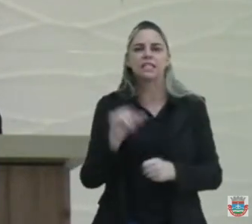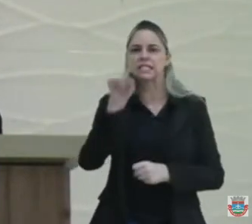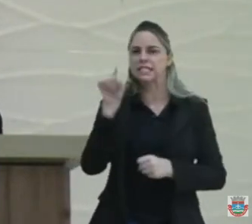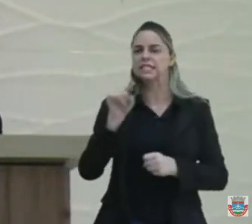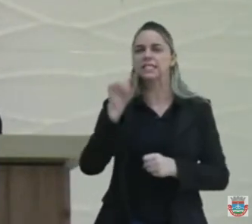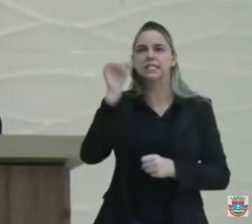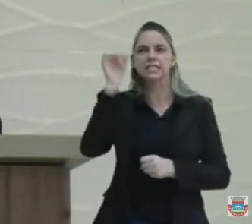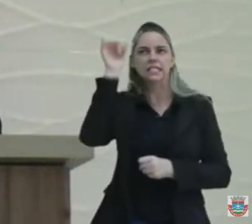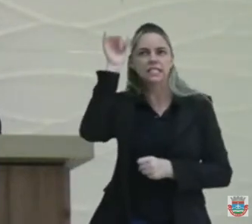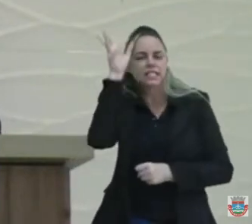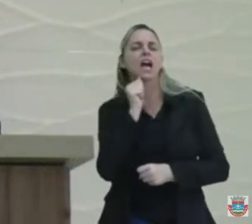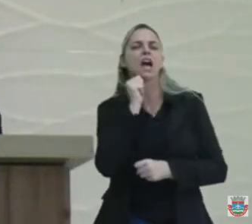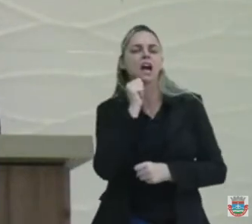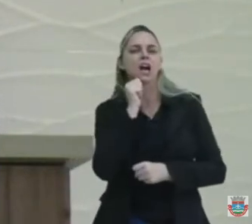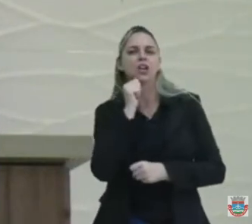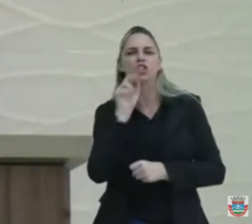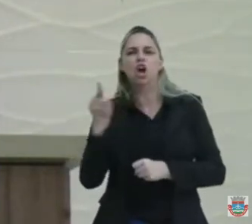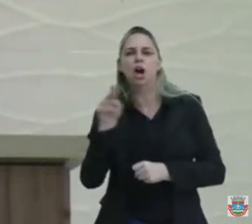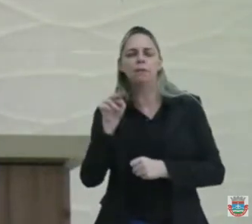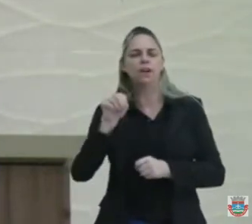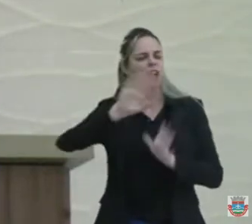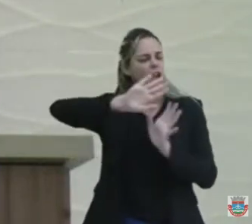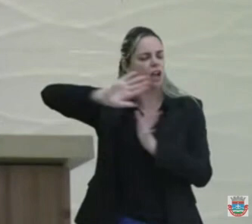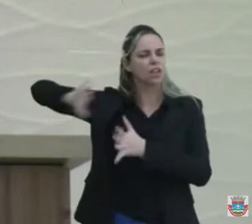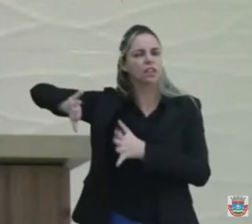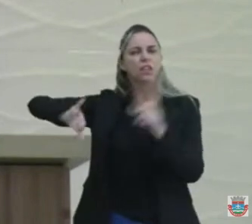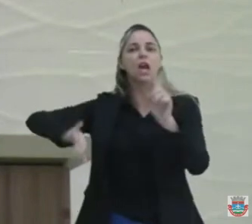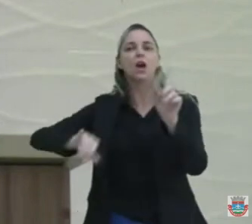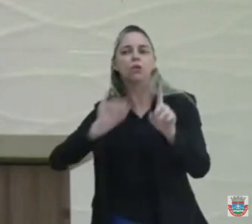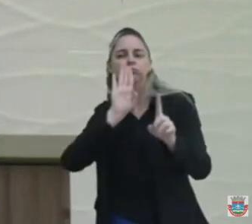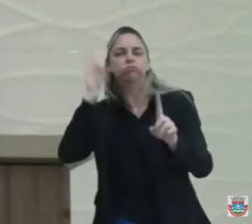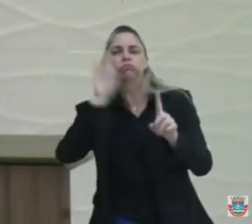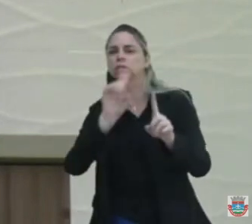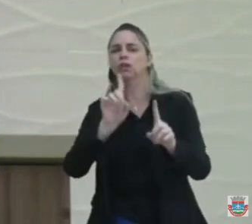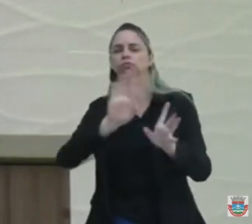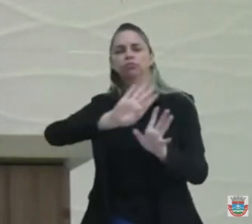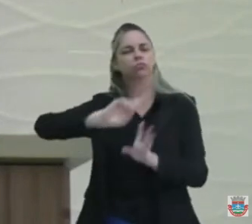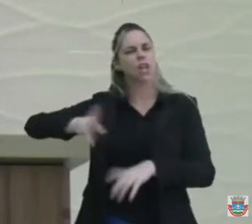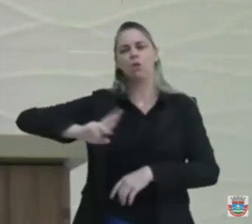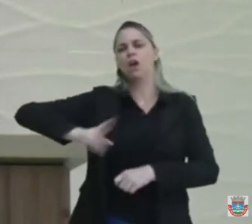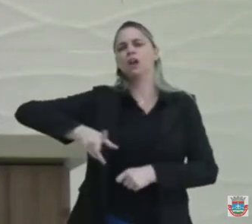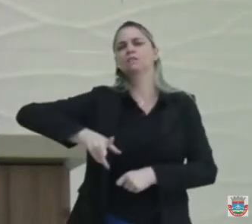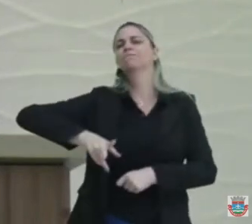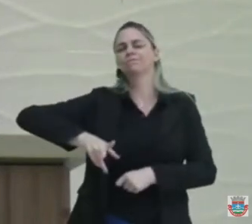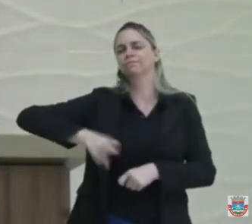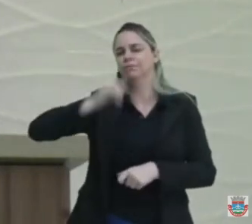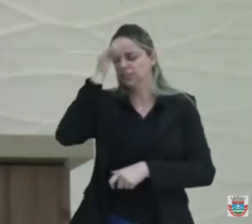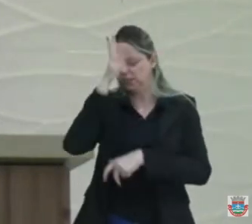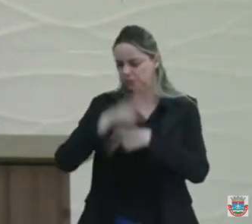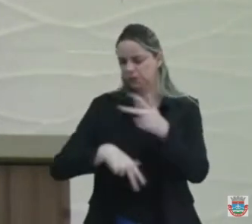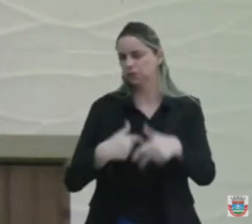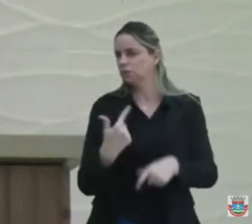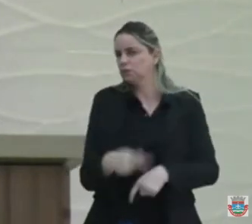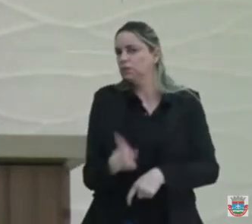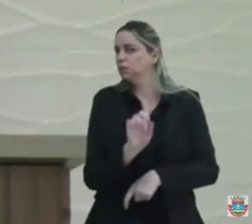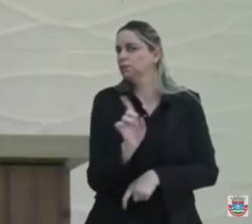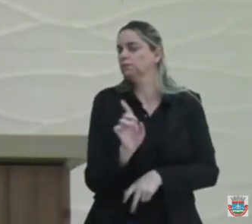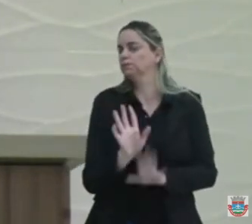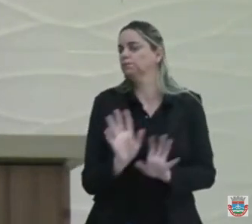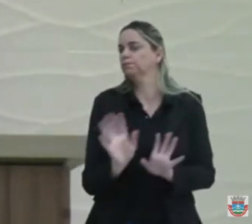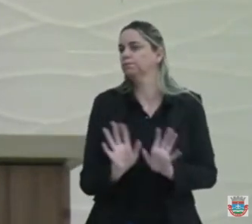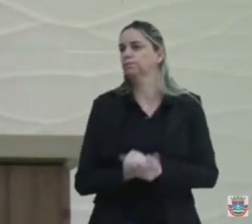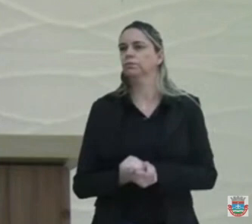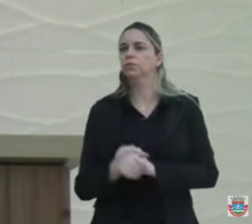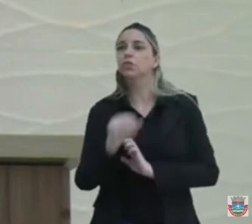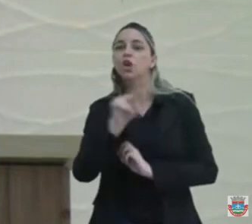candidato, não. Seu Zé Almeida tem muito que se preocupar, ele não vai ser candidato a prefeito de São Bento do Una, não. Quando for fazer as enquetes, bote o